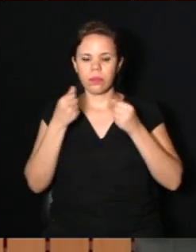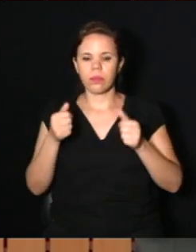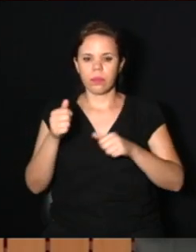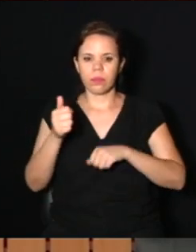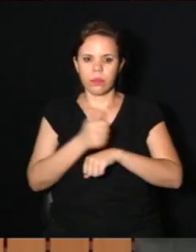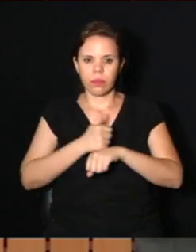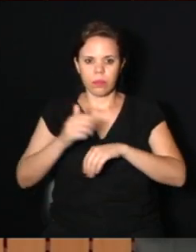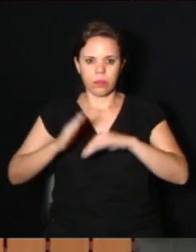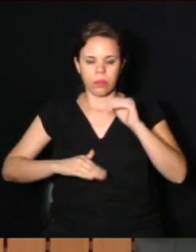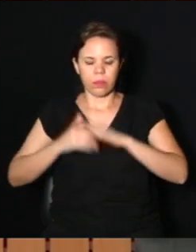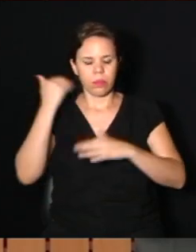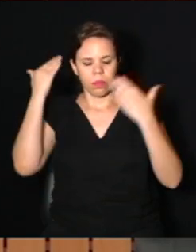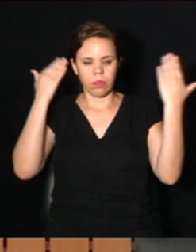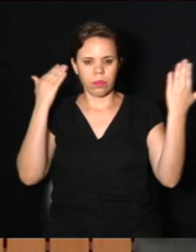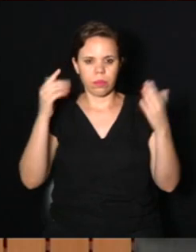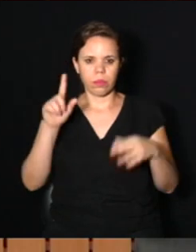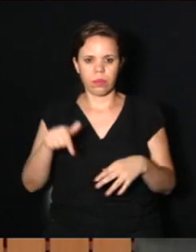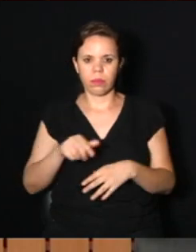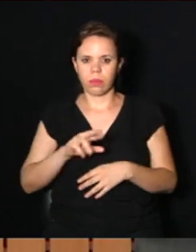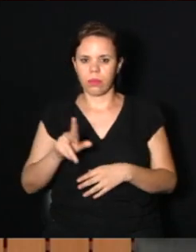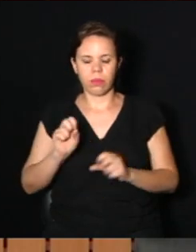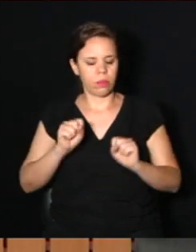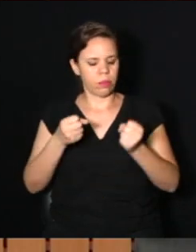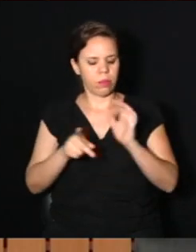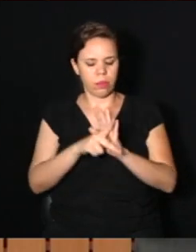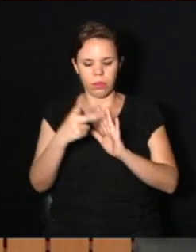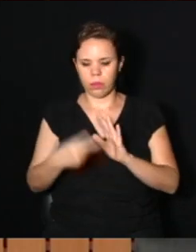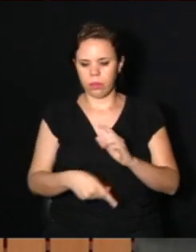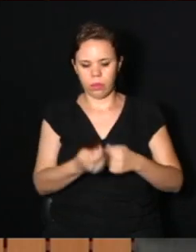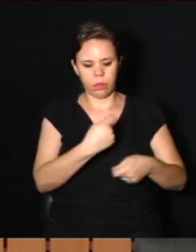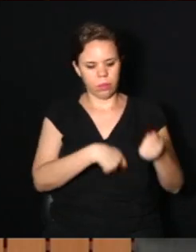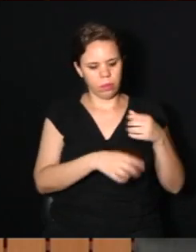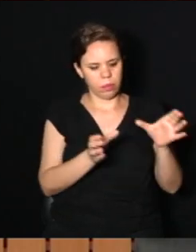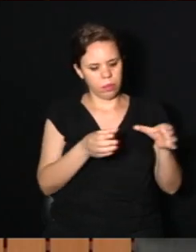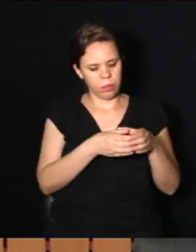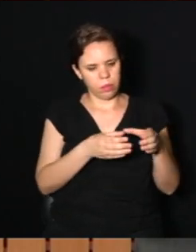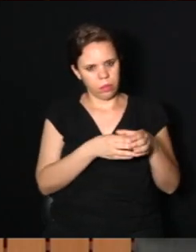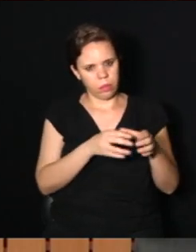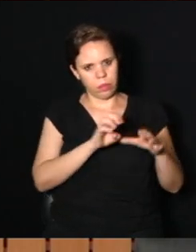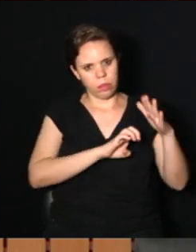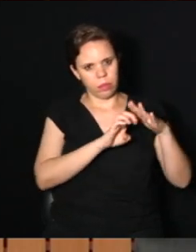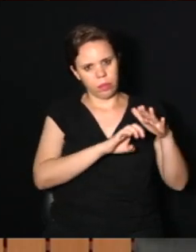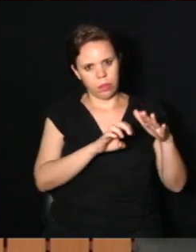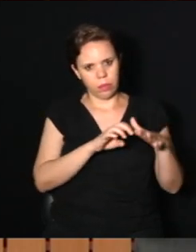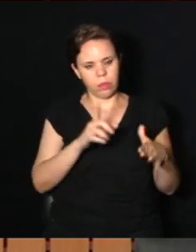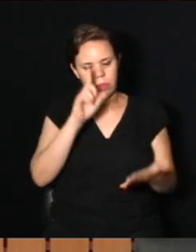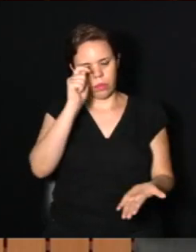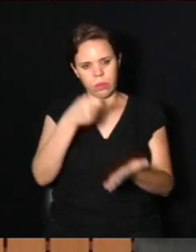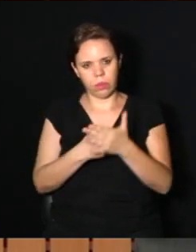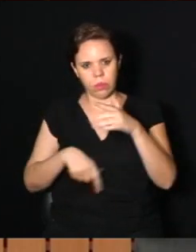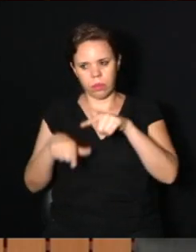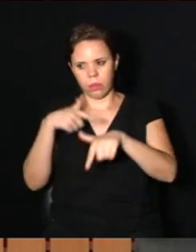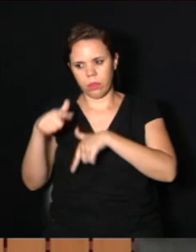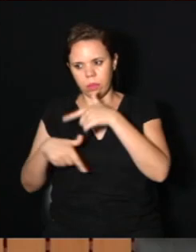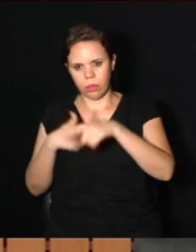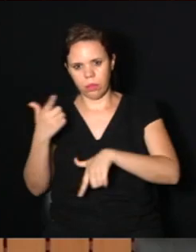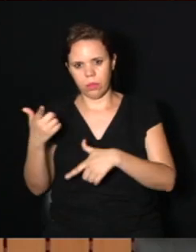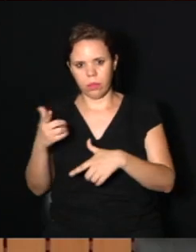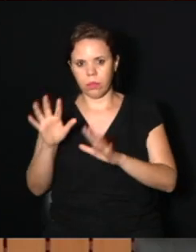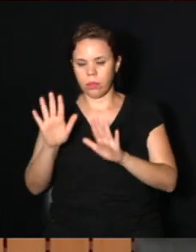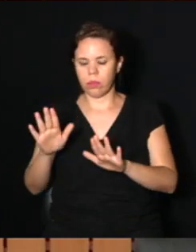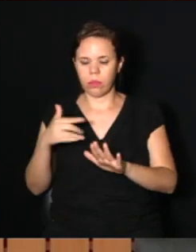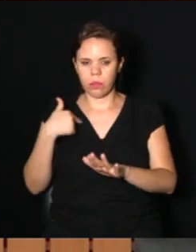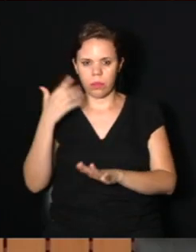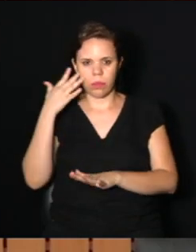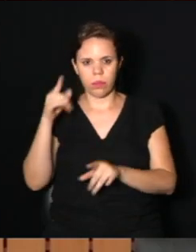da psicologia. Essa não é uma defesa corporativista no sentido de garantir postos de trabalho, apesar de ser louvável do